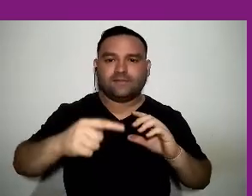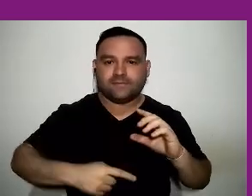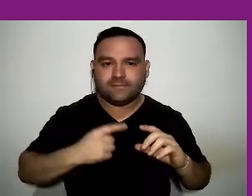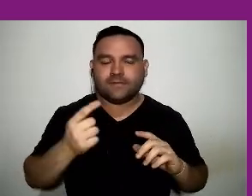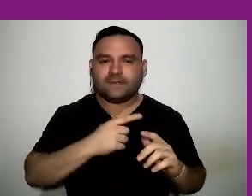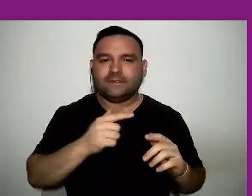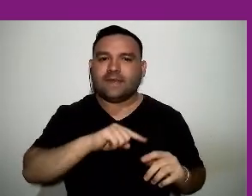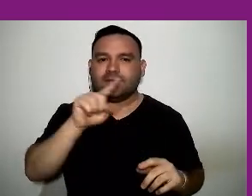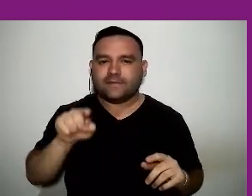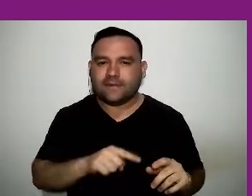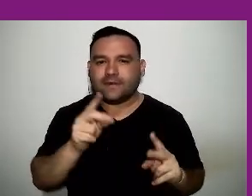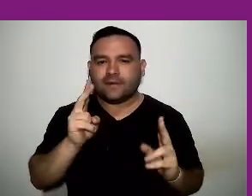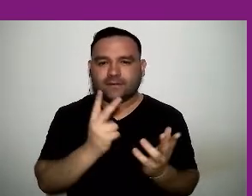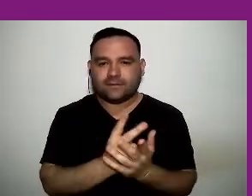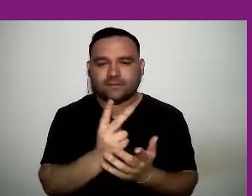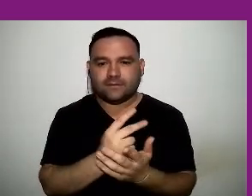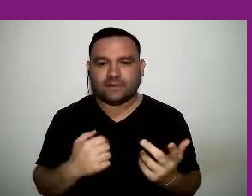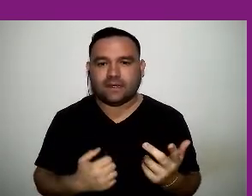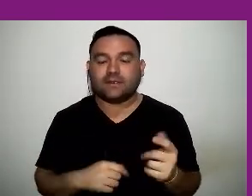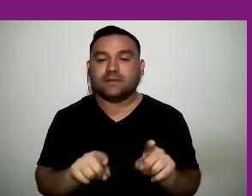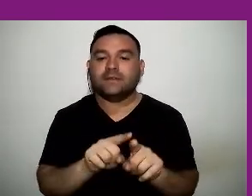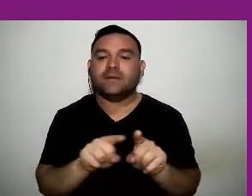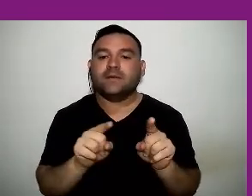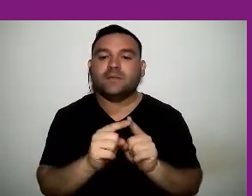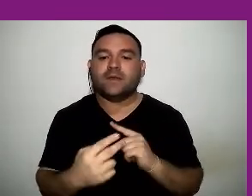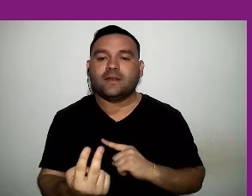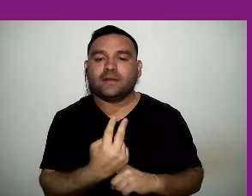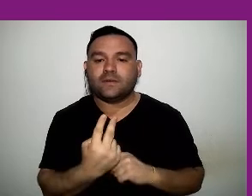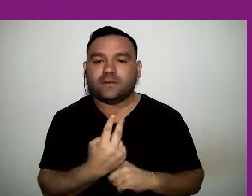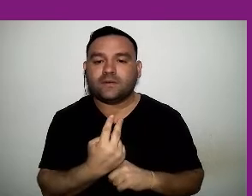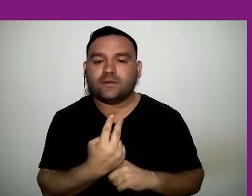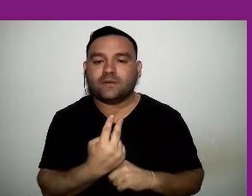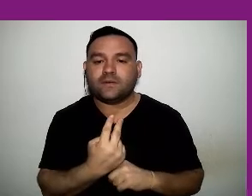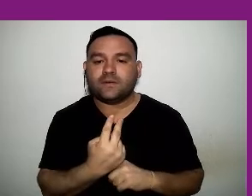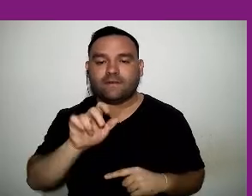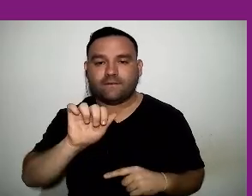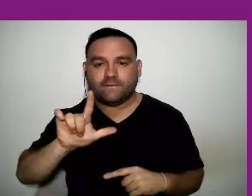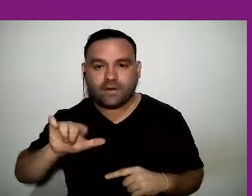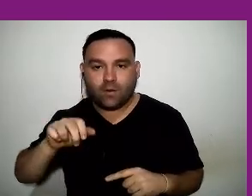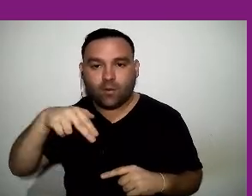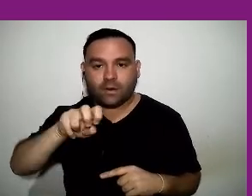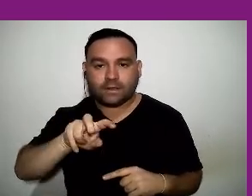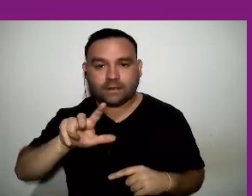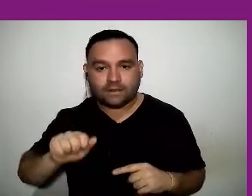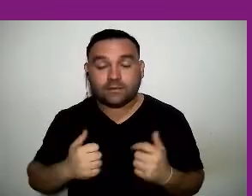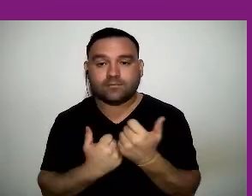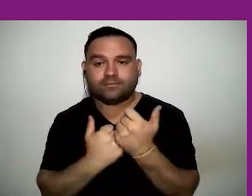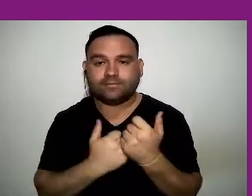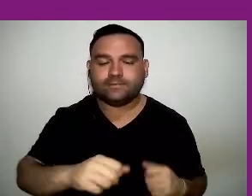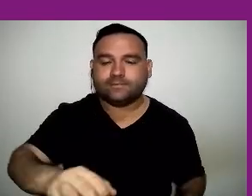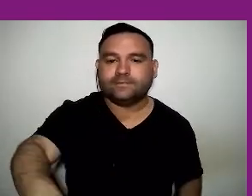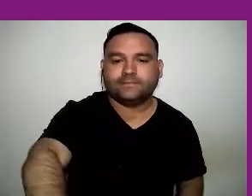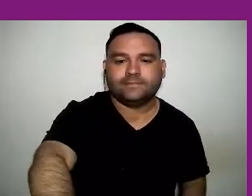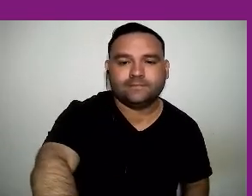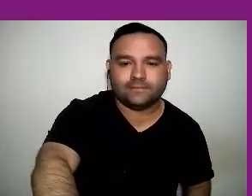PAV+, com suporte à ventilação, o NAVA ou NAVA, o Smart